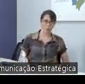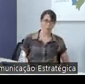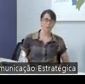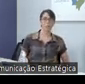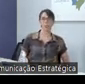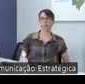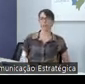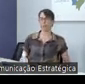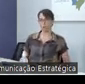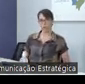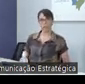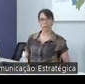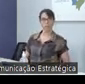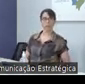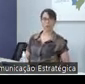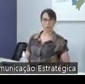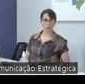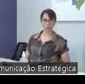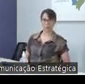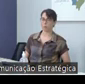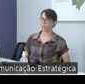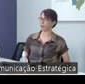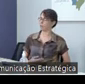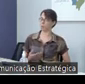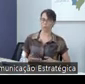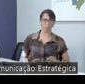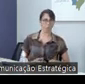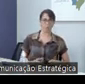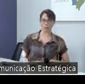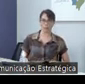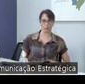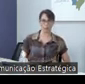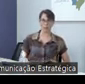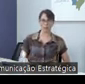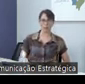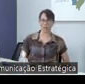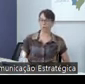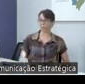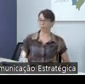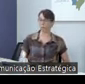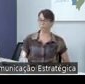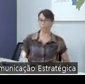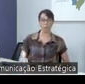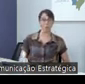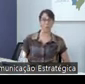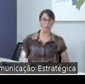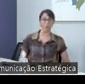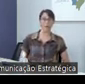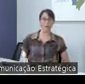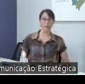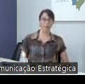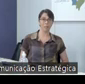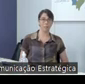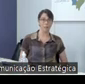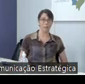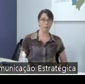pouco mais sobre o ciente que tiverem dúvidas que quiserem comentar suas apresentações ou enviar qualquer questionamento vocês podem usar